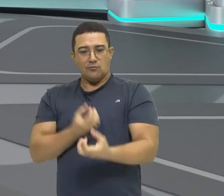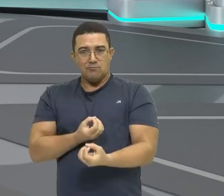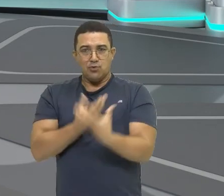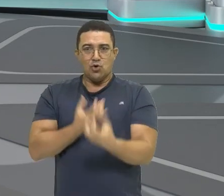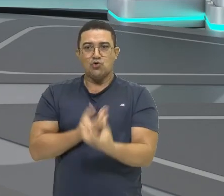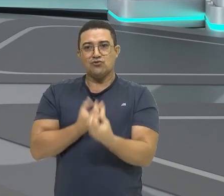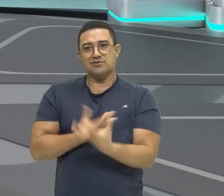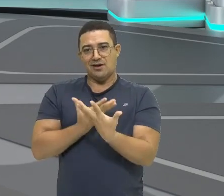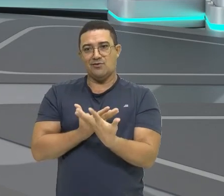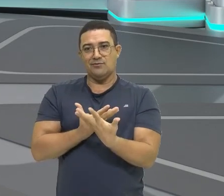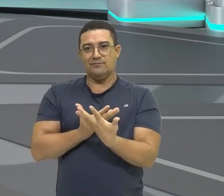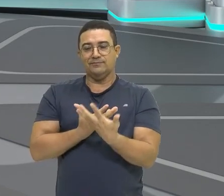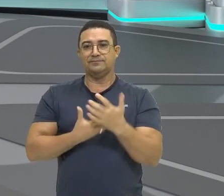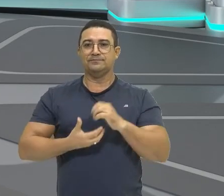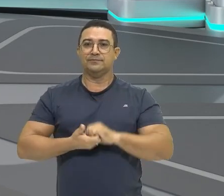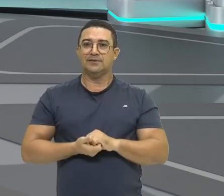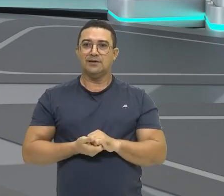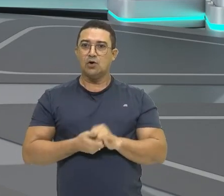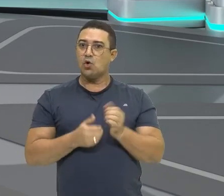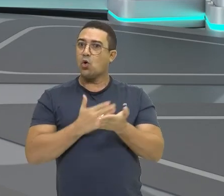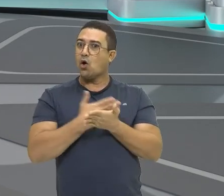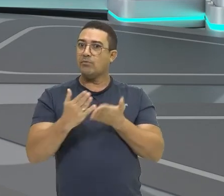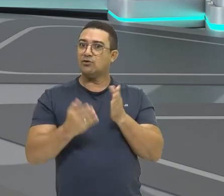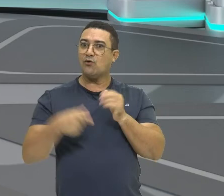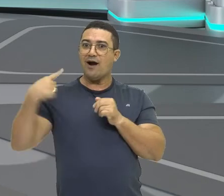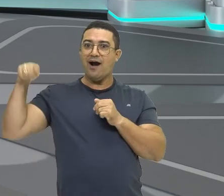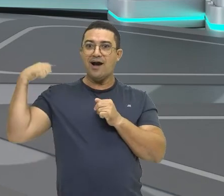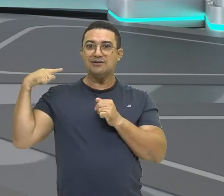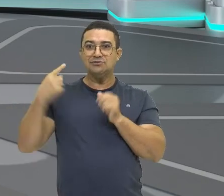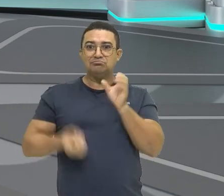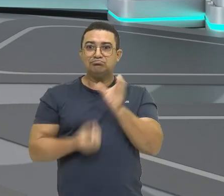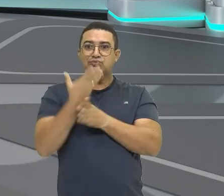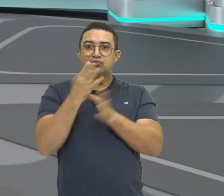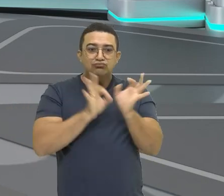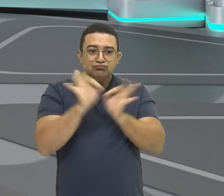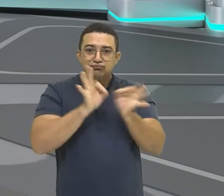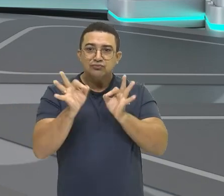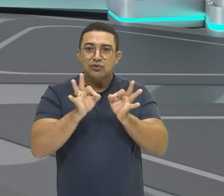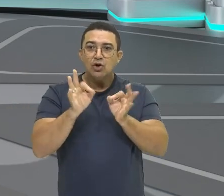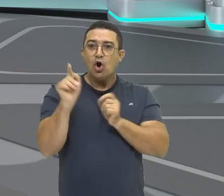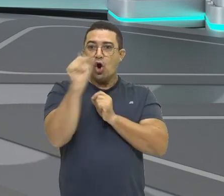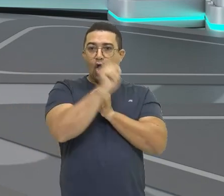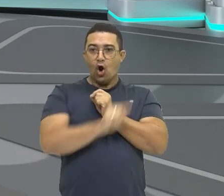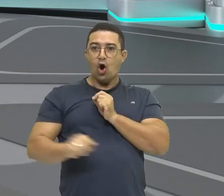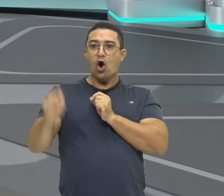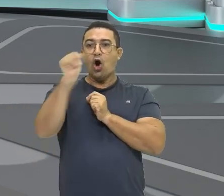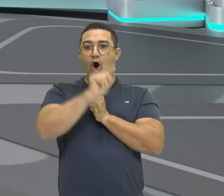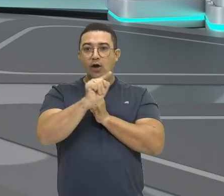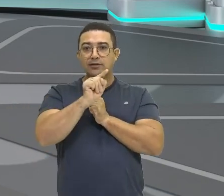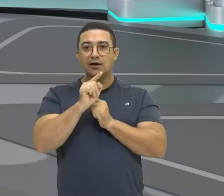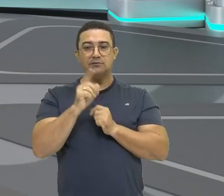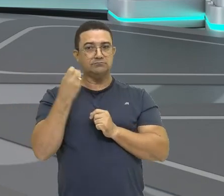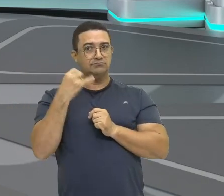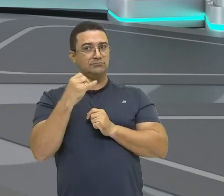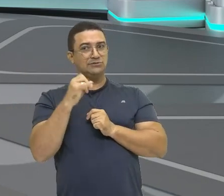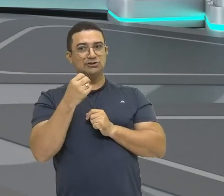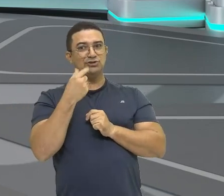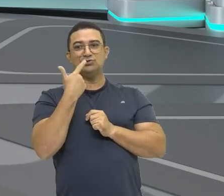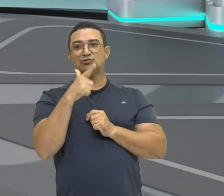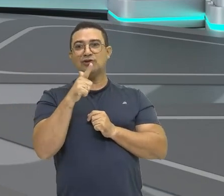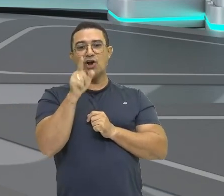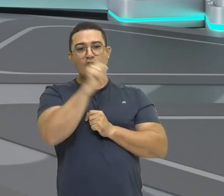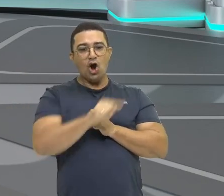se a gente não tivesse a roda? Exatamente, né? É sério, a gente para pensar. Já pensou se não tivesse a roda, o mundo ia ser bem